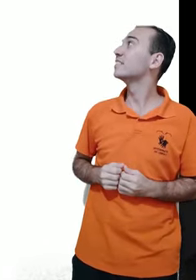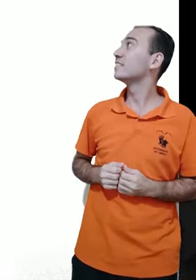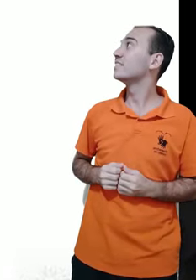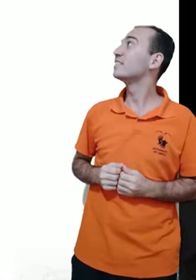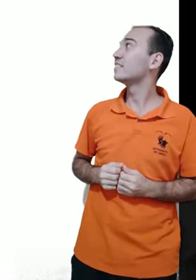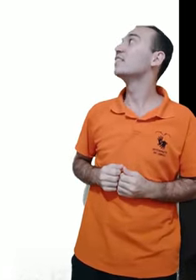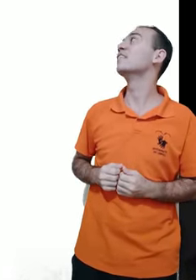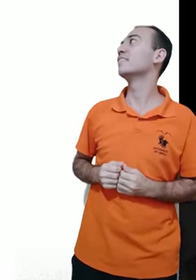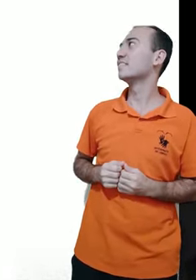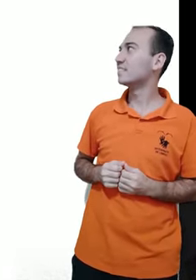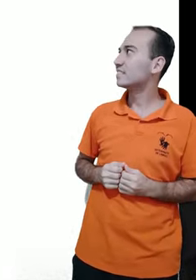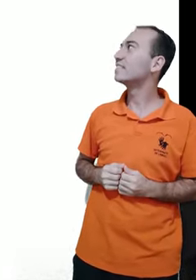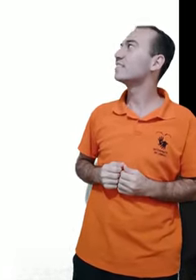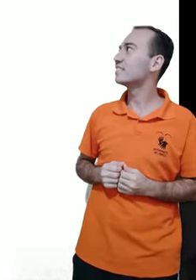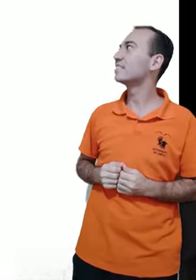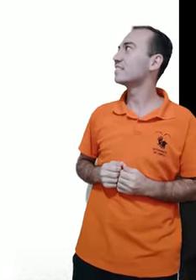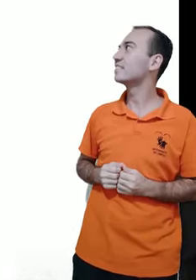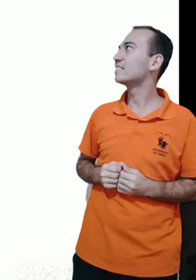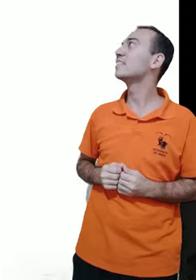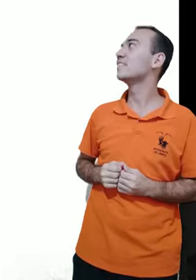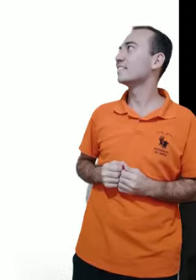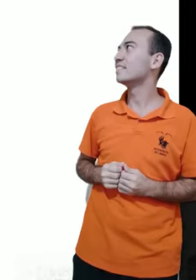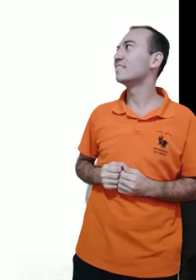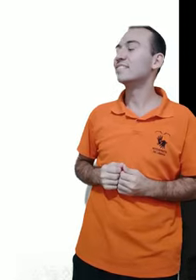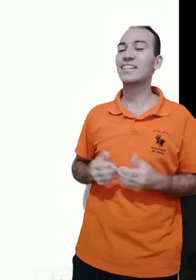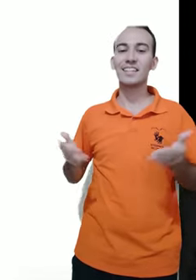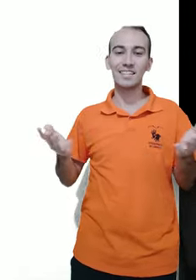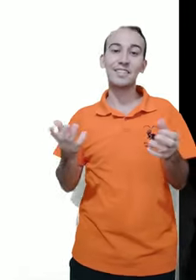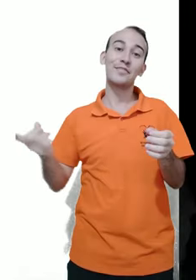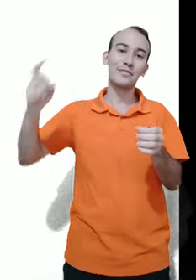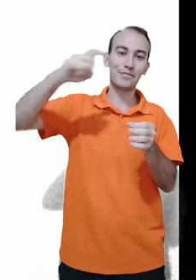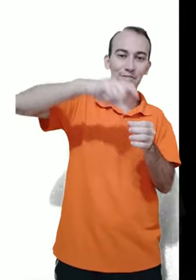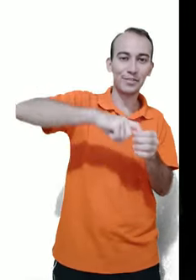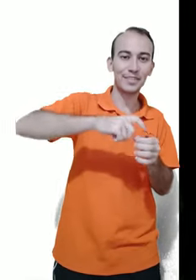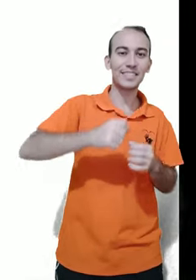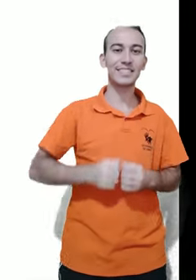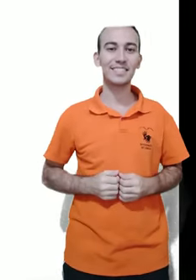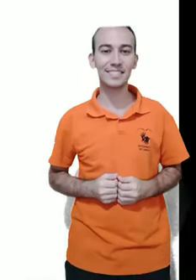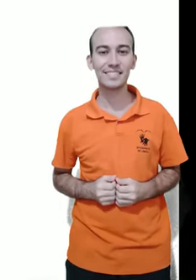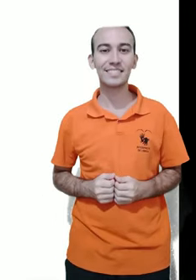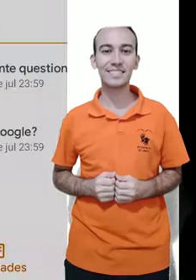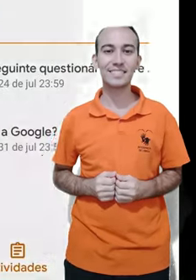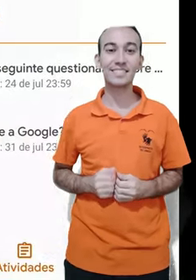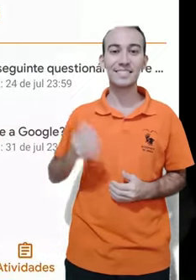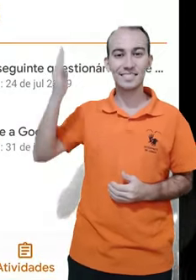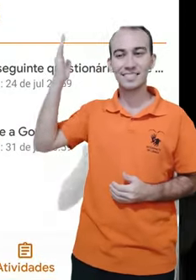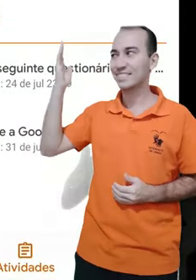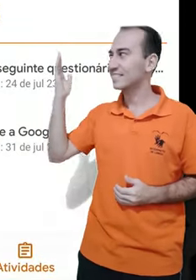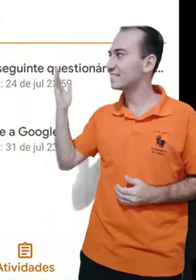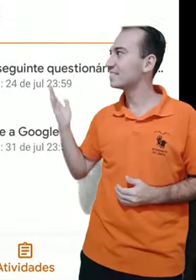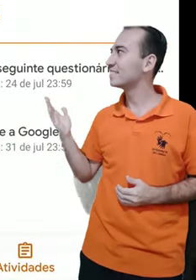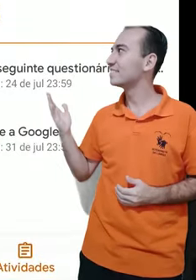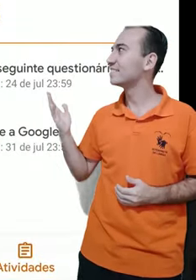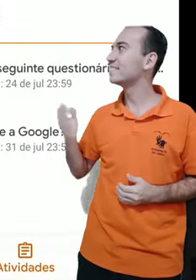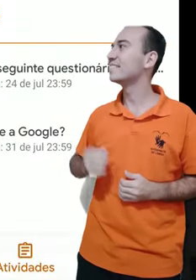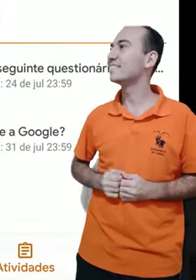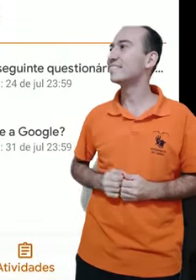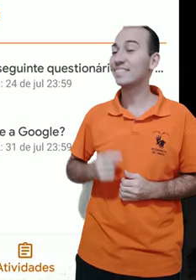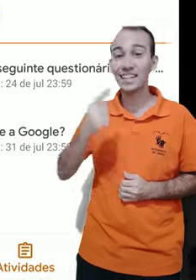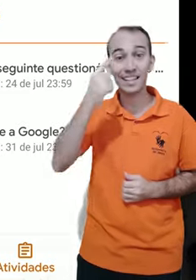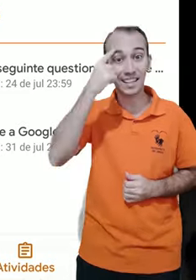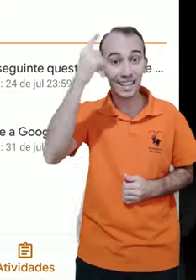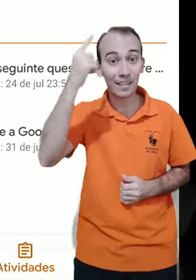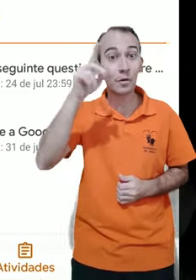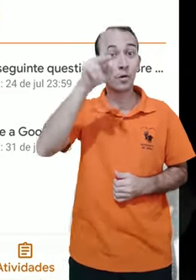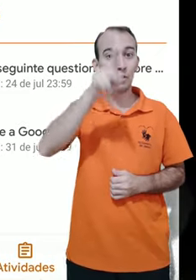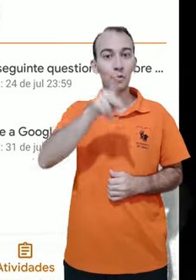para voltar a visualizar todos os tópicos vamos clicar na seta que está no canto superior esquerdo Lembrando que é o